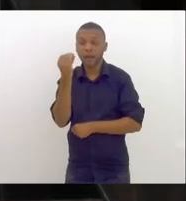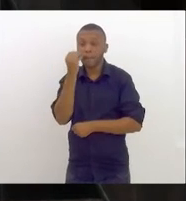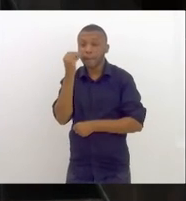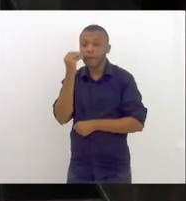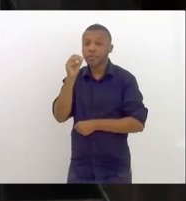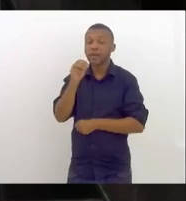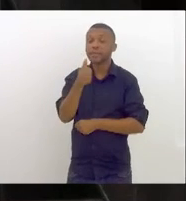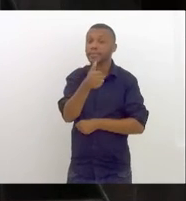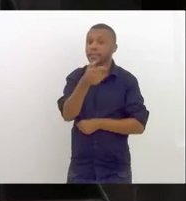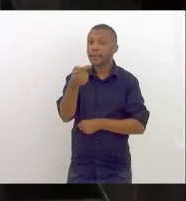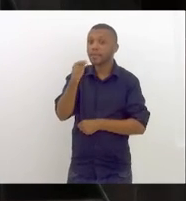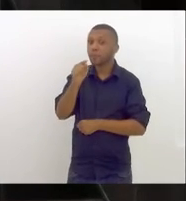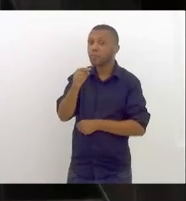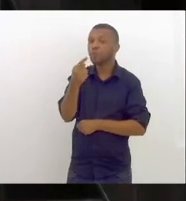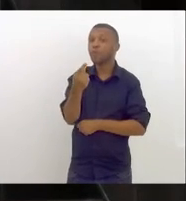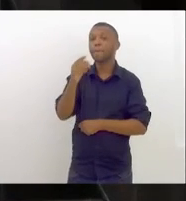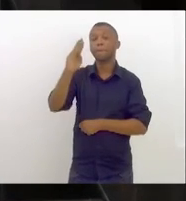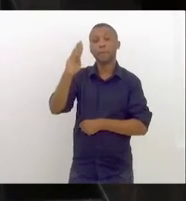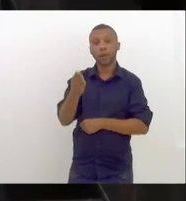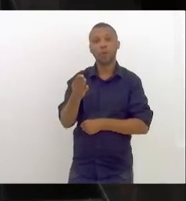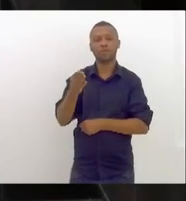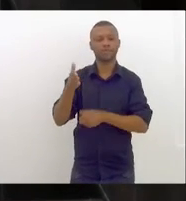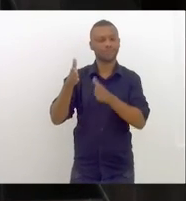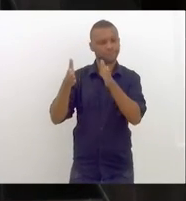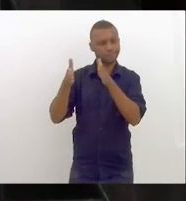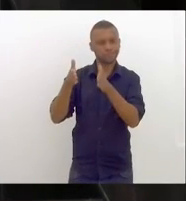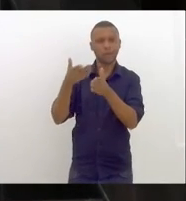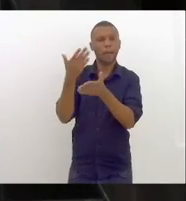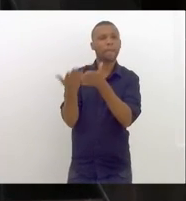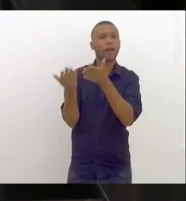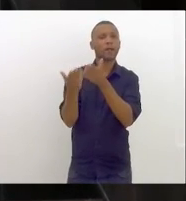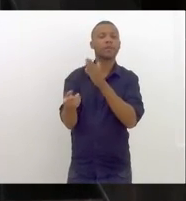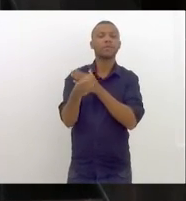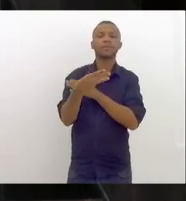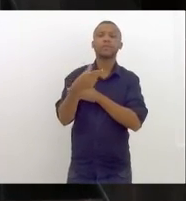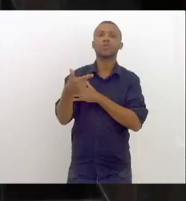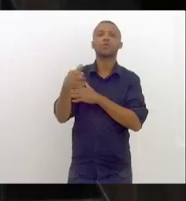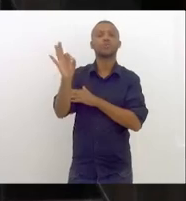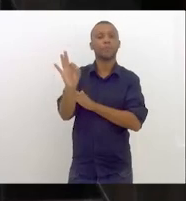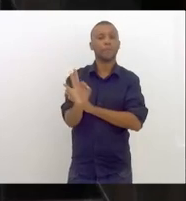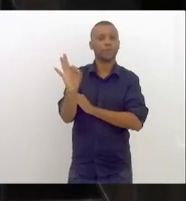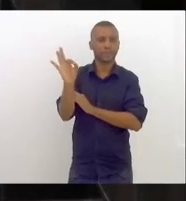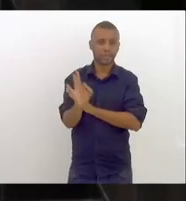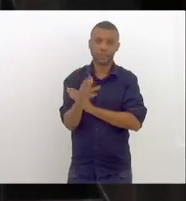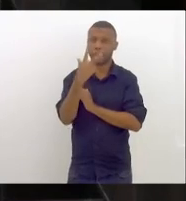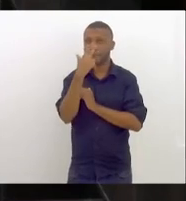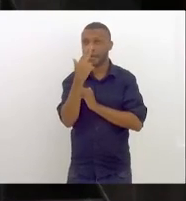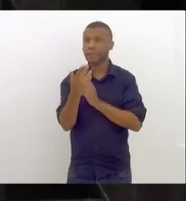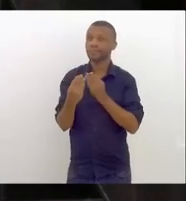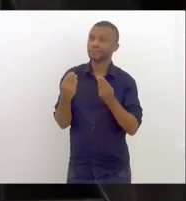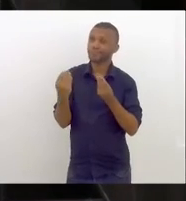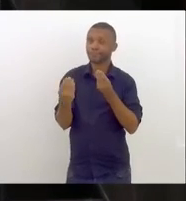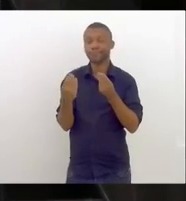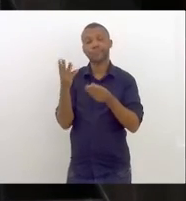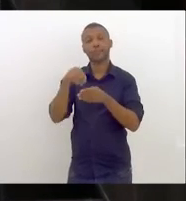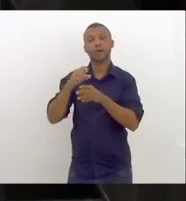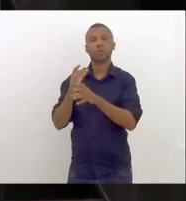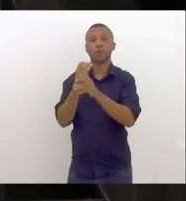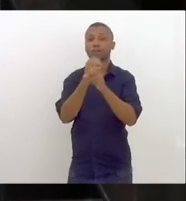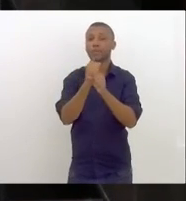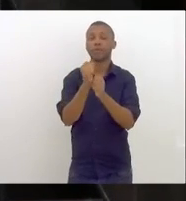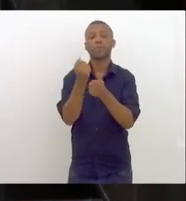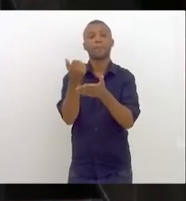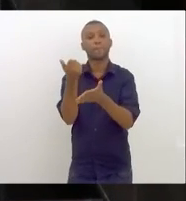bilhões Isso que dá uma perda de cerca de 32% aproximadamente do orçamento é de Pedro